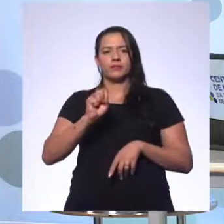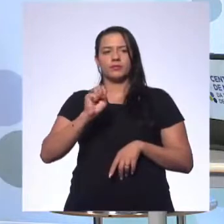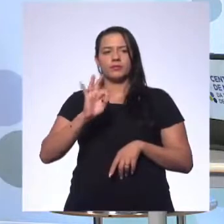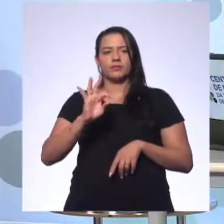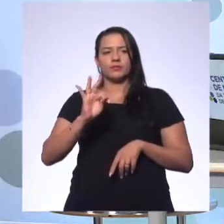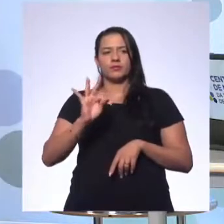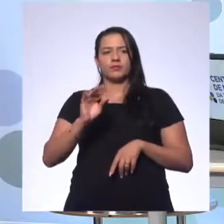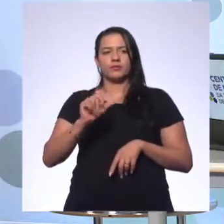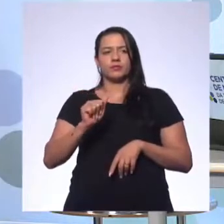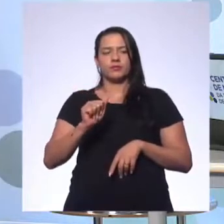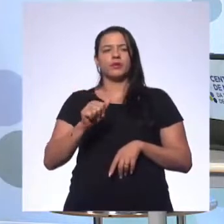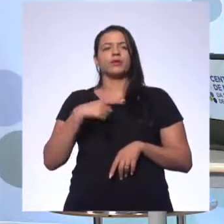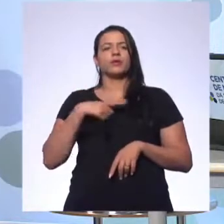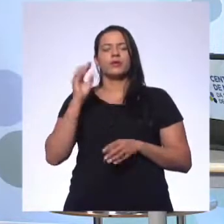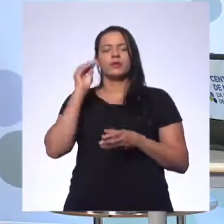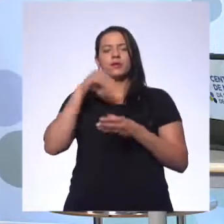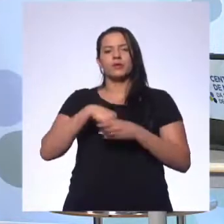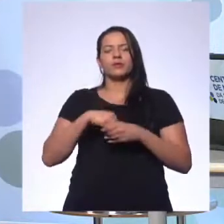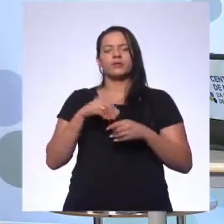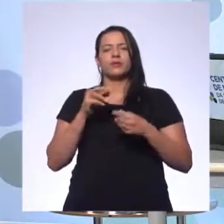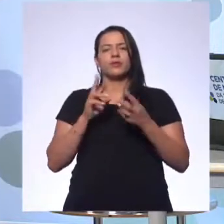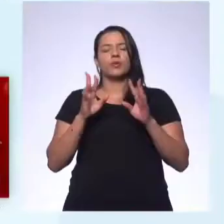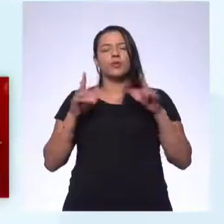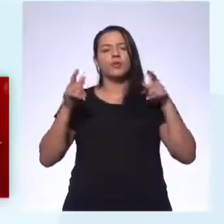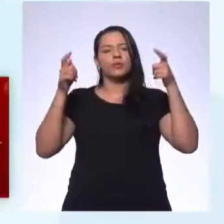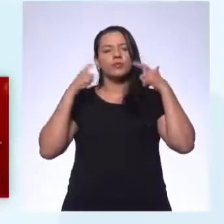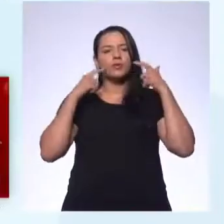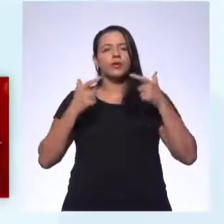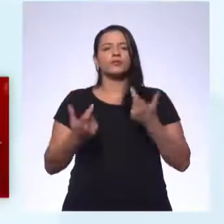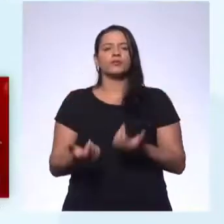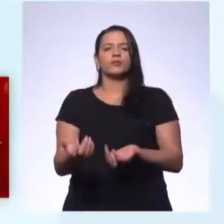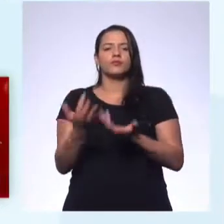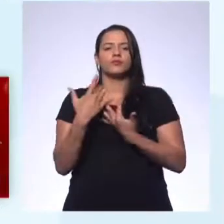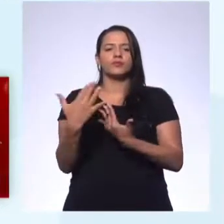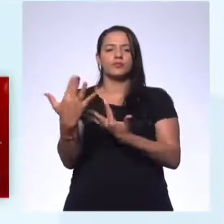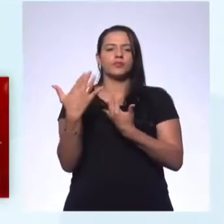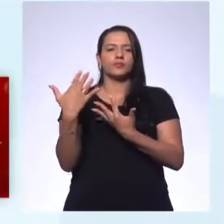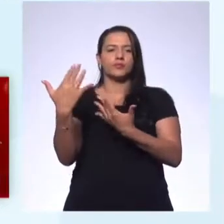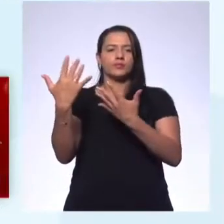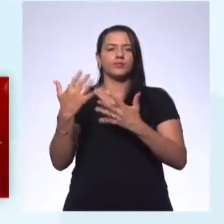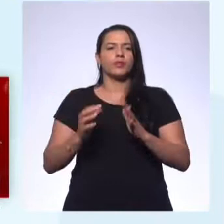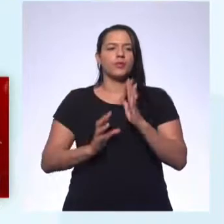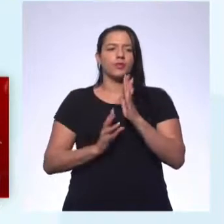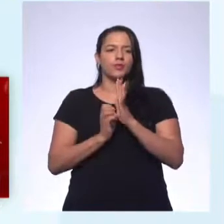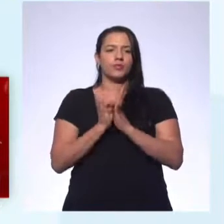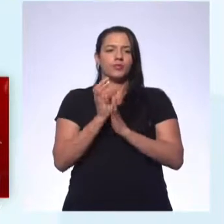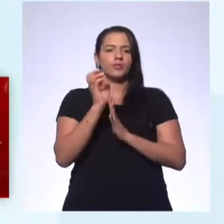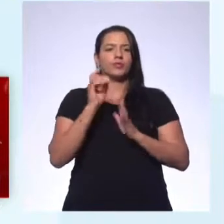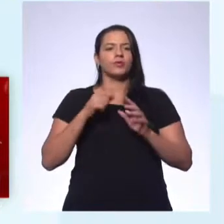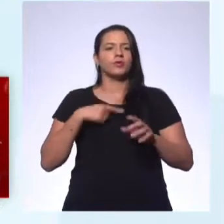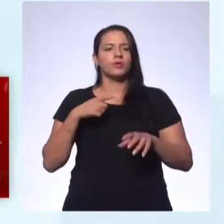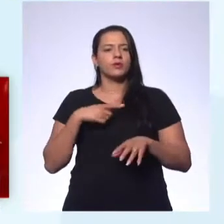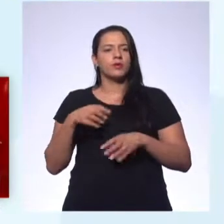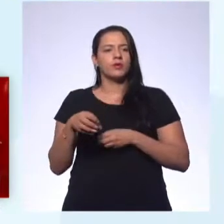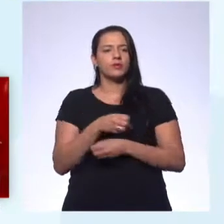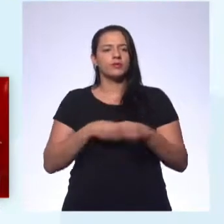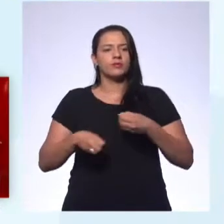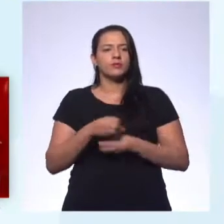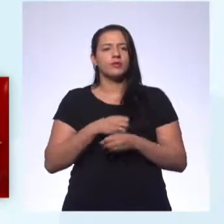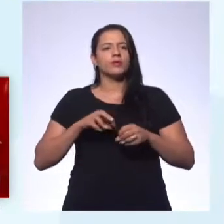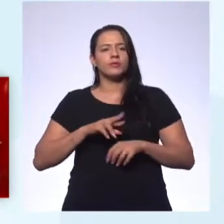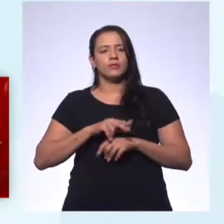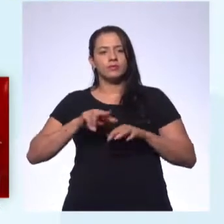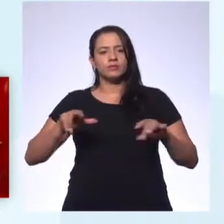Os representantes aí dentro desse reino, as algas e os protozoários, tá? Então, são células do tipo